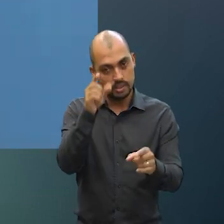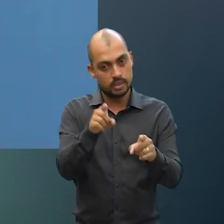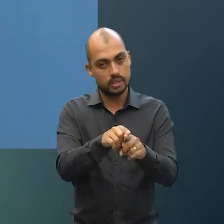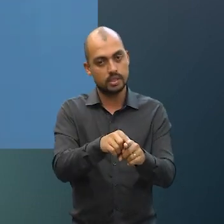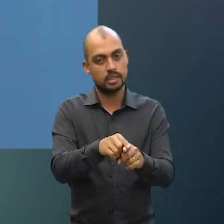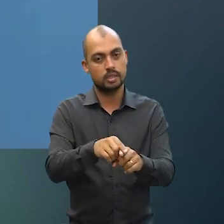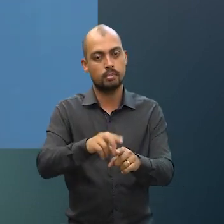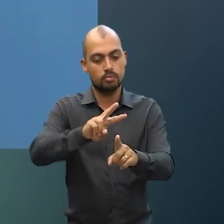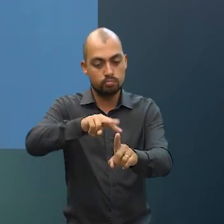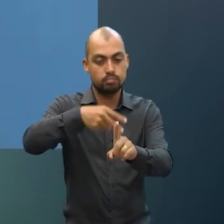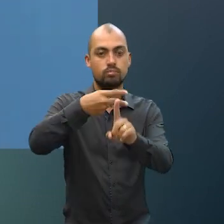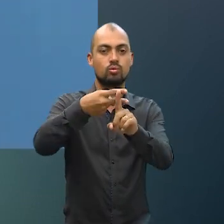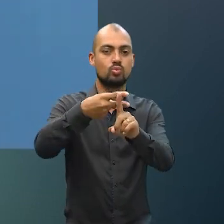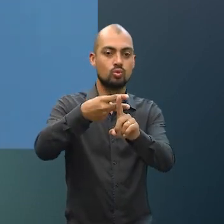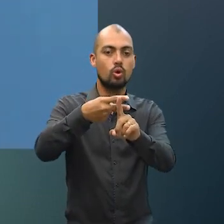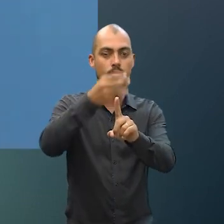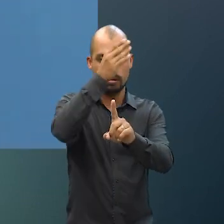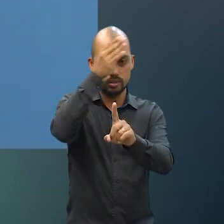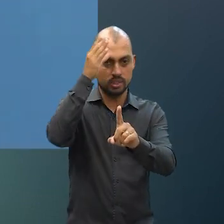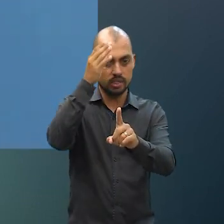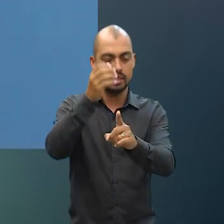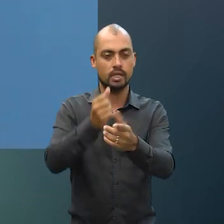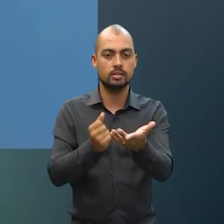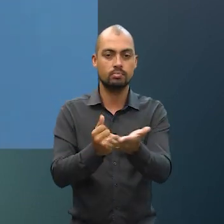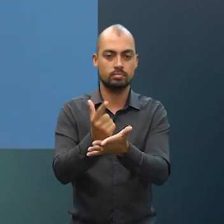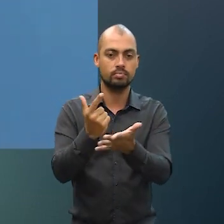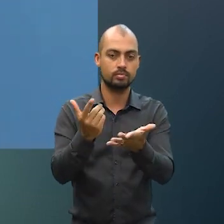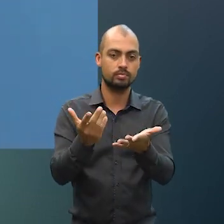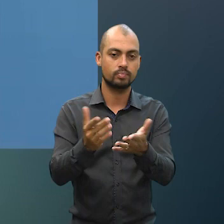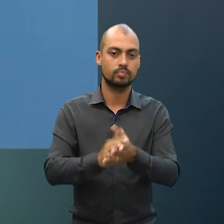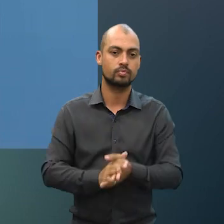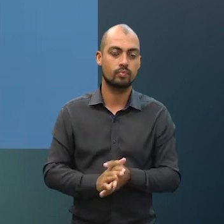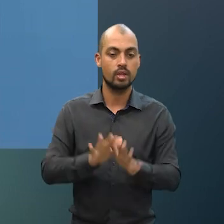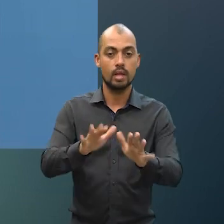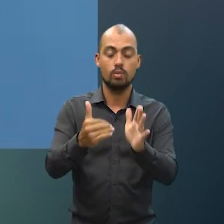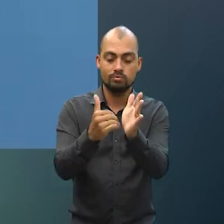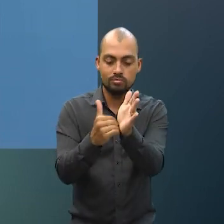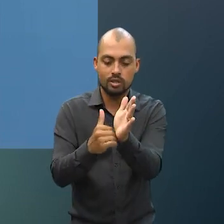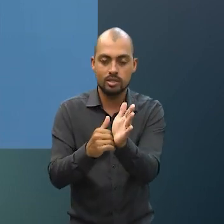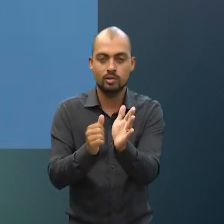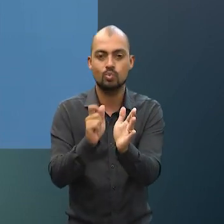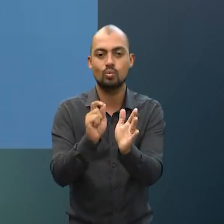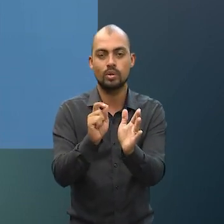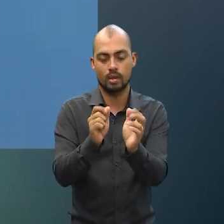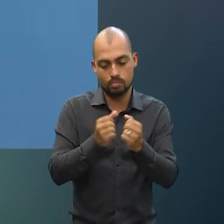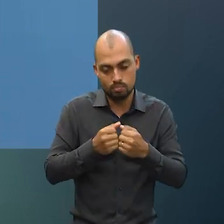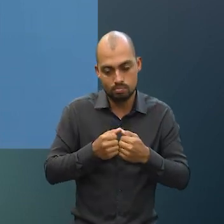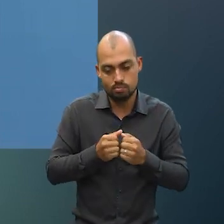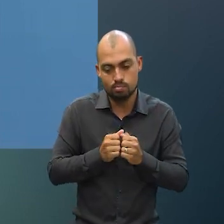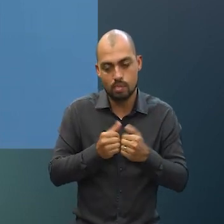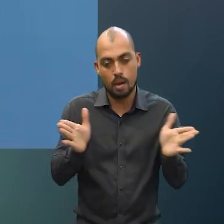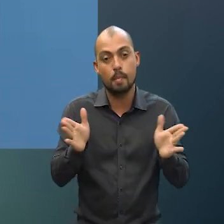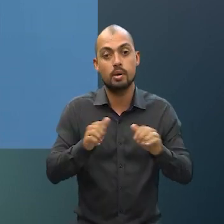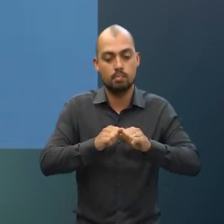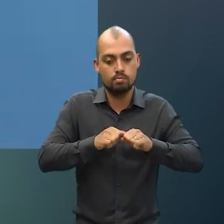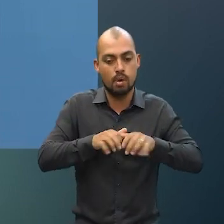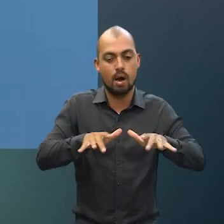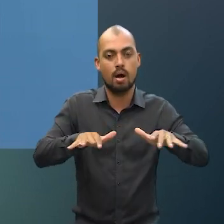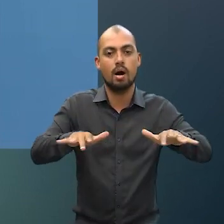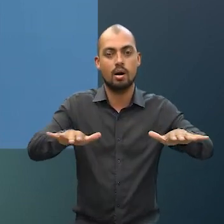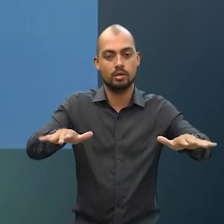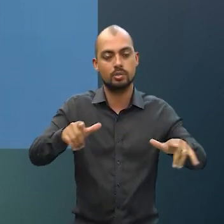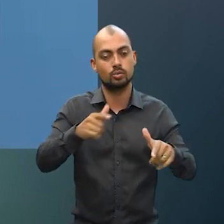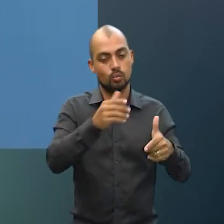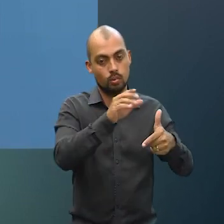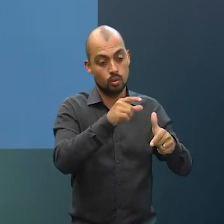aumentamos a nossa base de clientes ativos consideravelmente. Então, esse foi o segredo do crescimento durante um período bastante conturbado